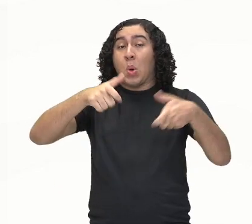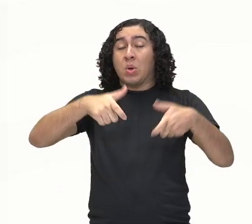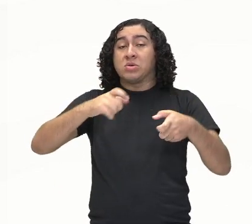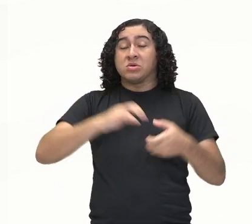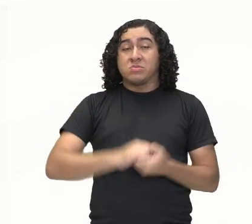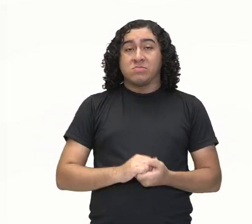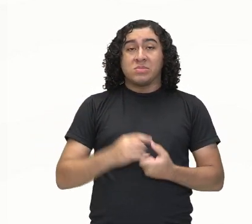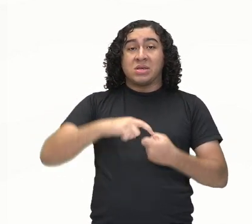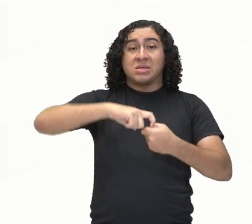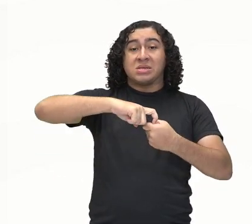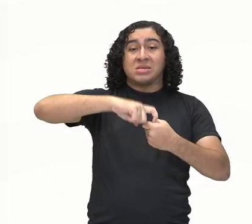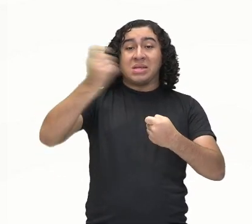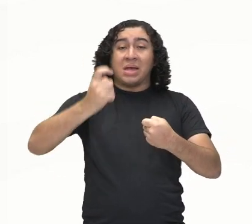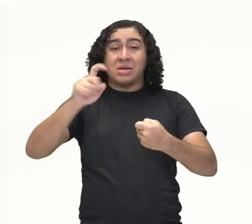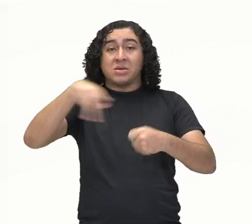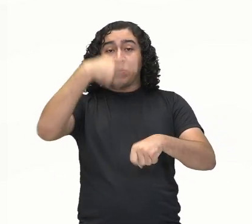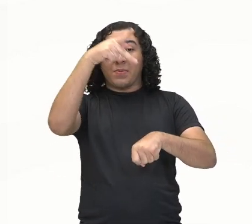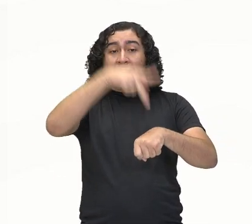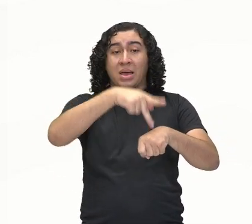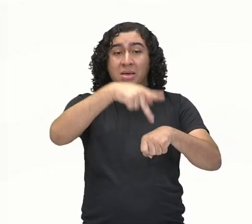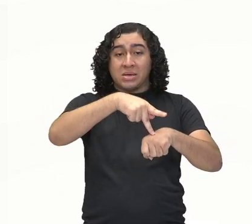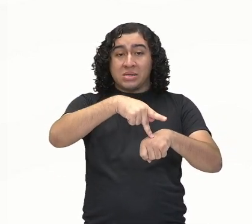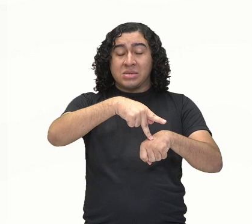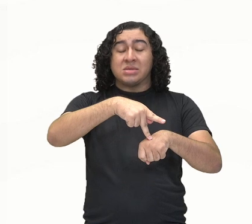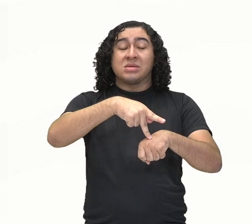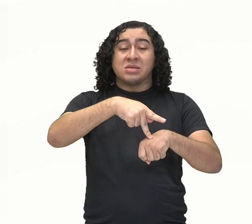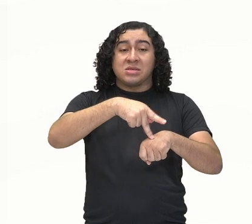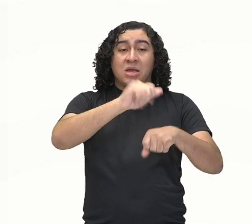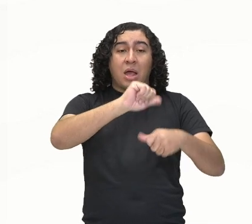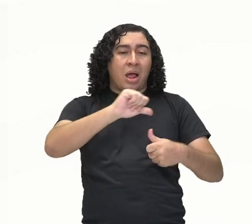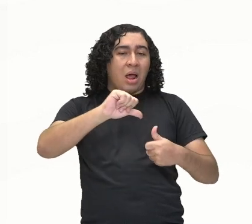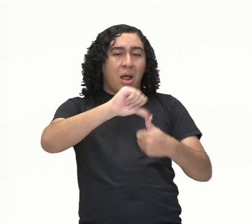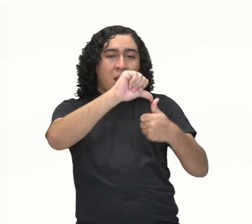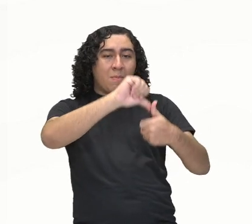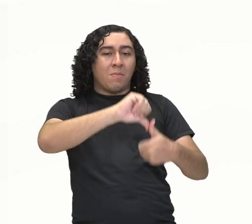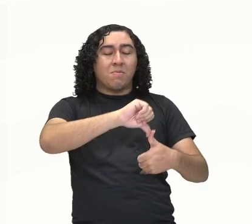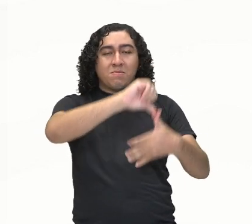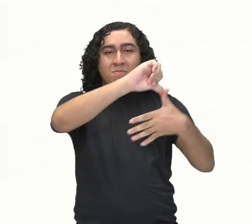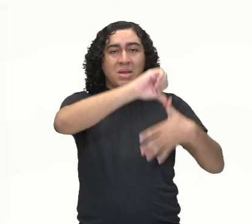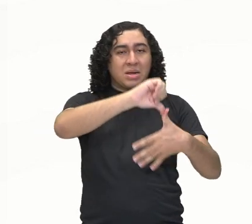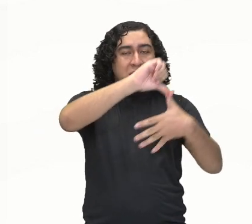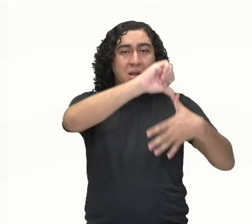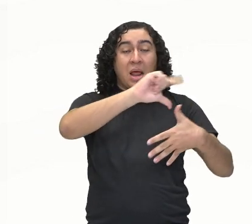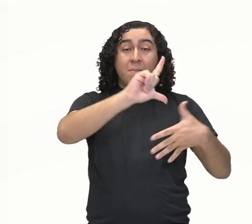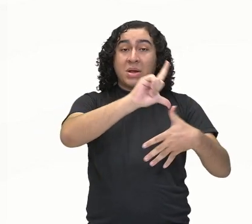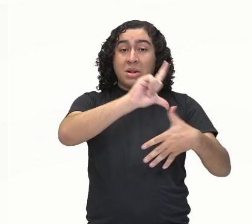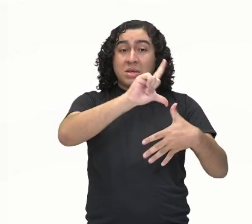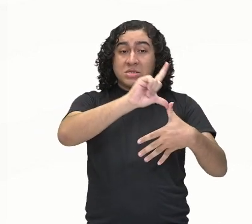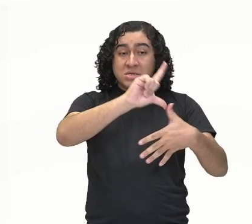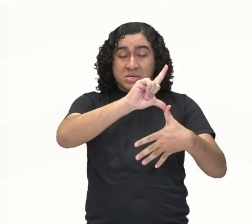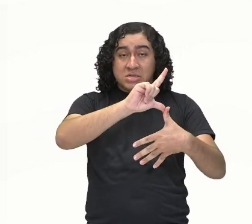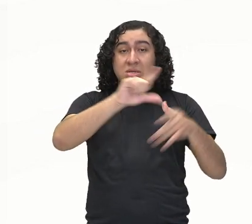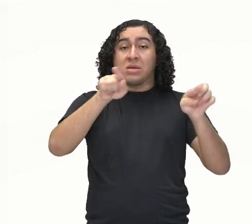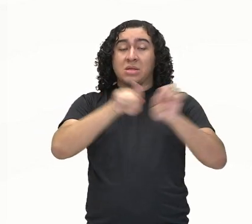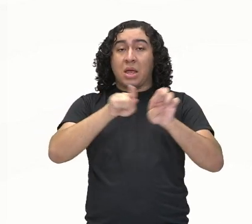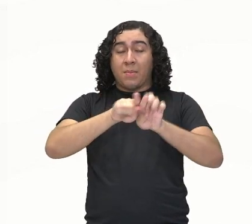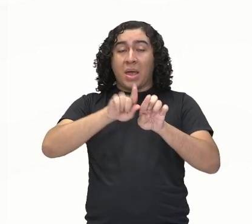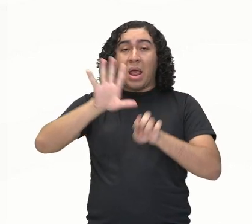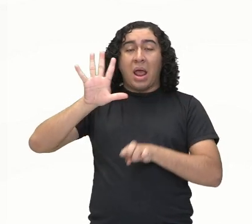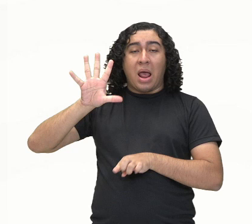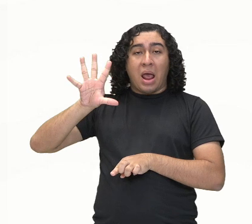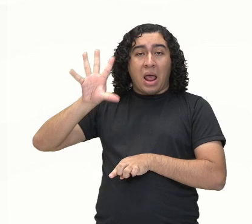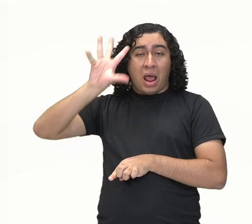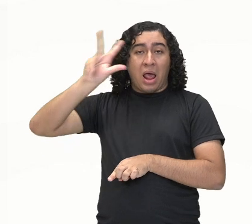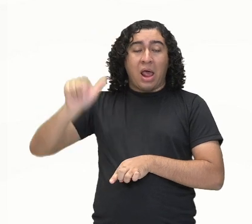olha, subdesenvolvidos. O que a gente observa aqui nesses países subdesenvolvidos, né? Como os países ali da África,